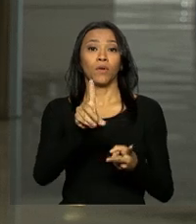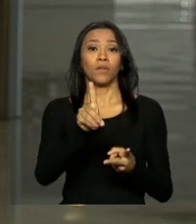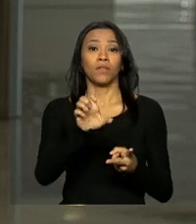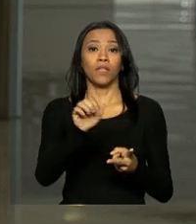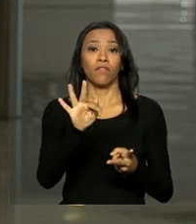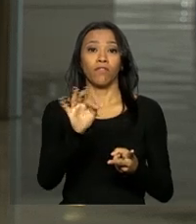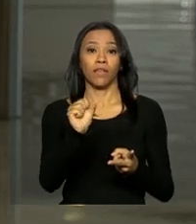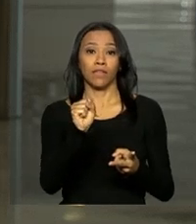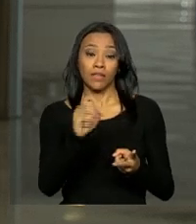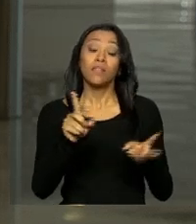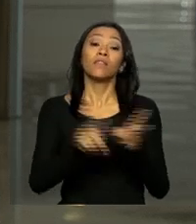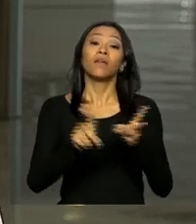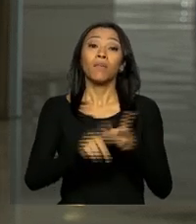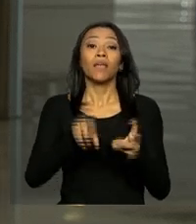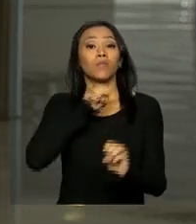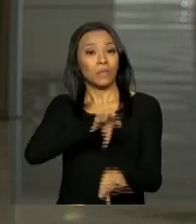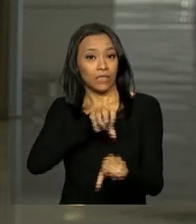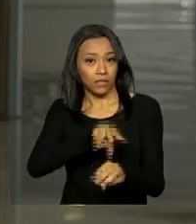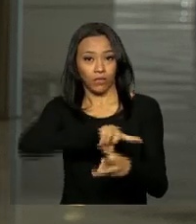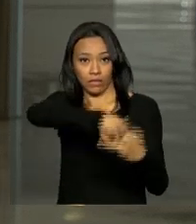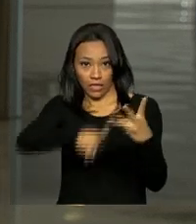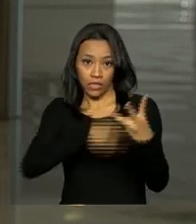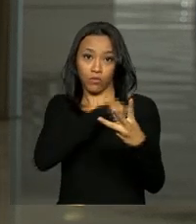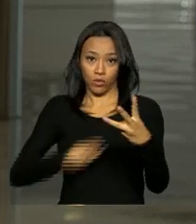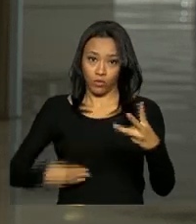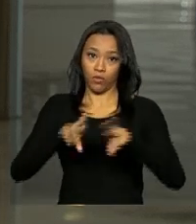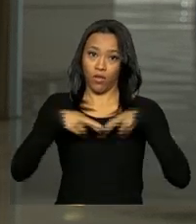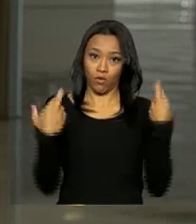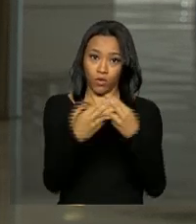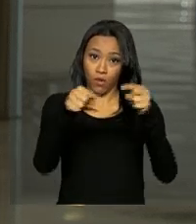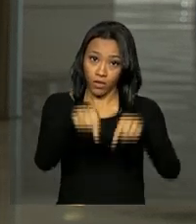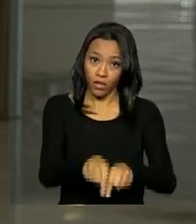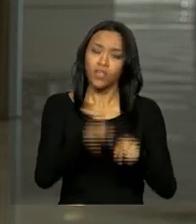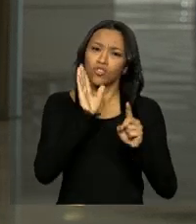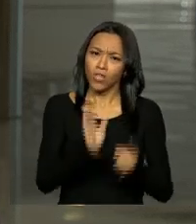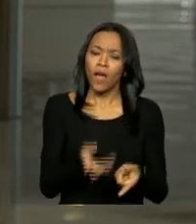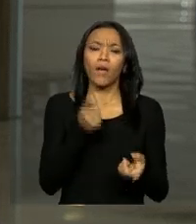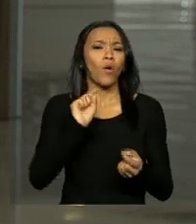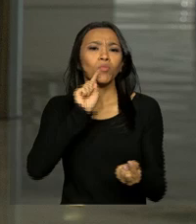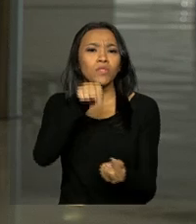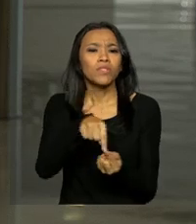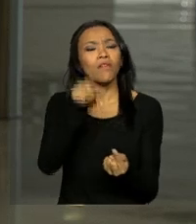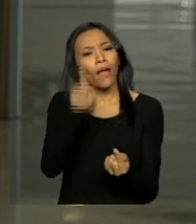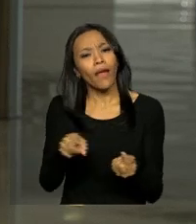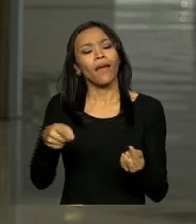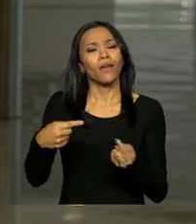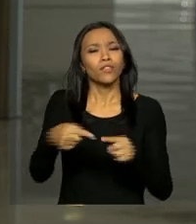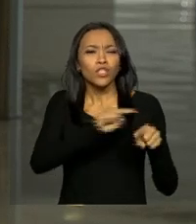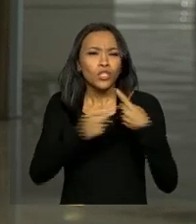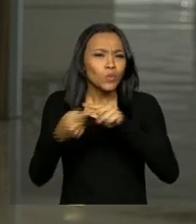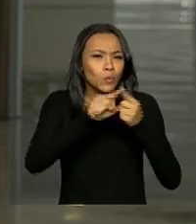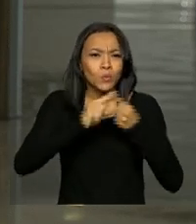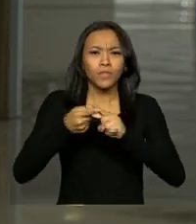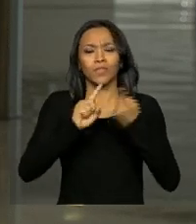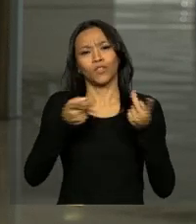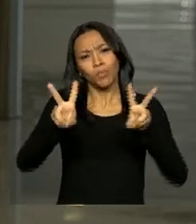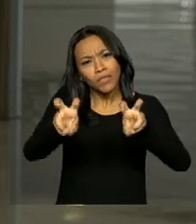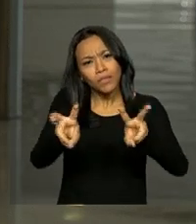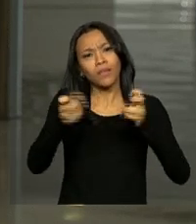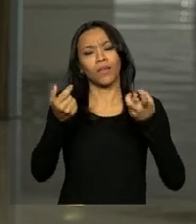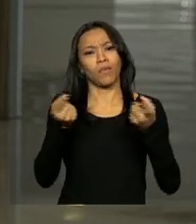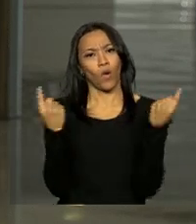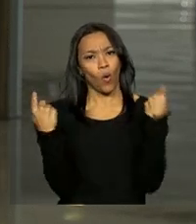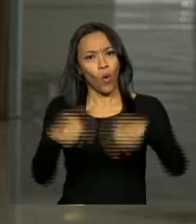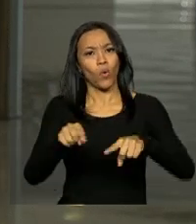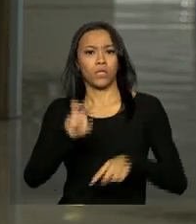dessa reunião é dialogar sobre as ações que já vêm sendo desenvolvidas pelo governo brasileiro no combate ao Zika e